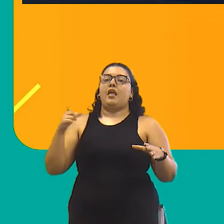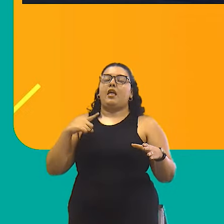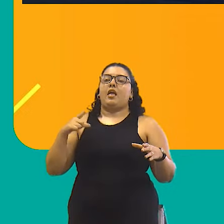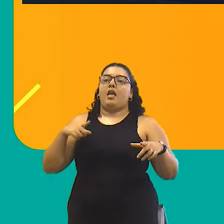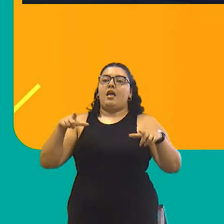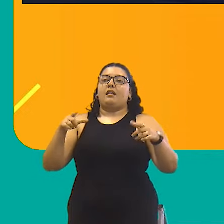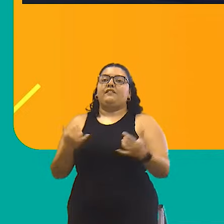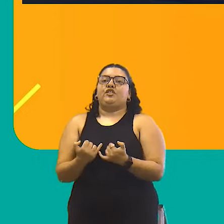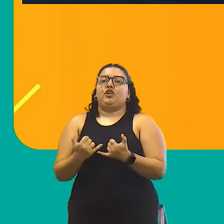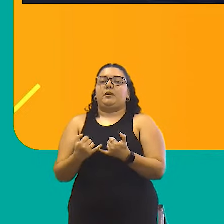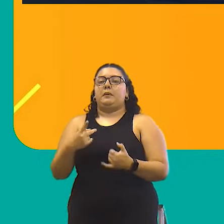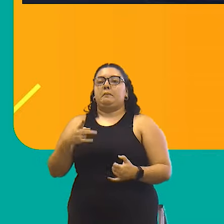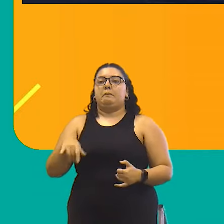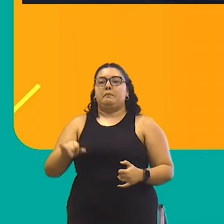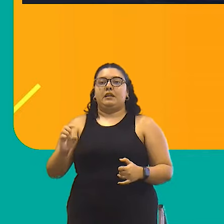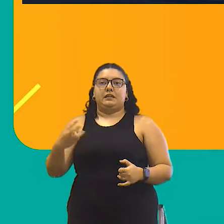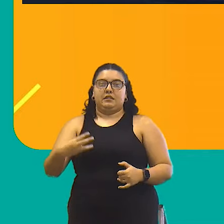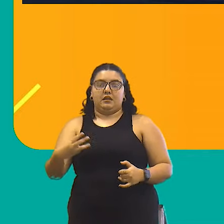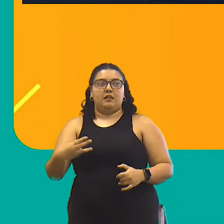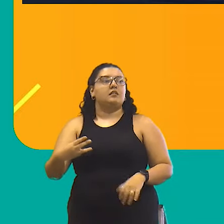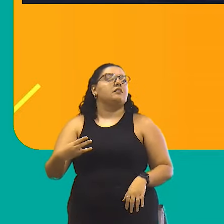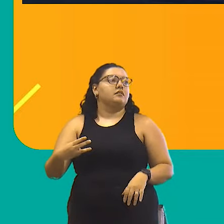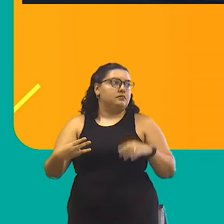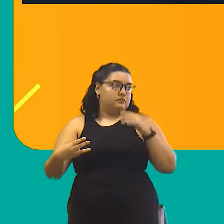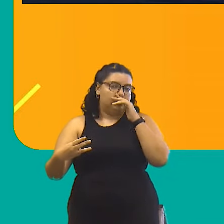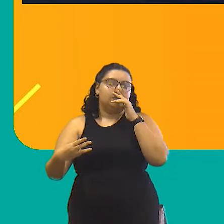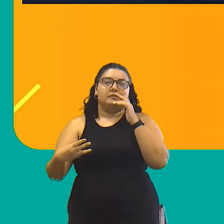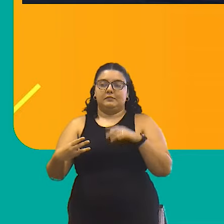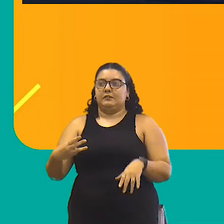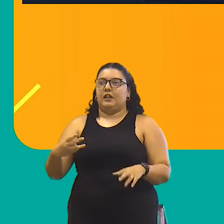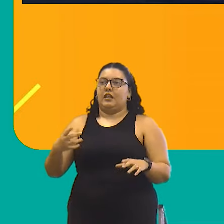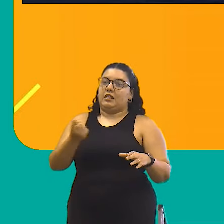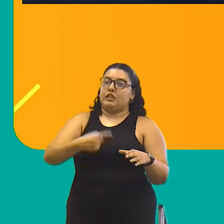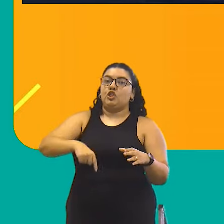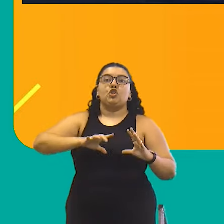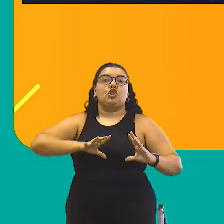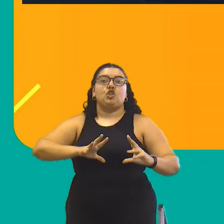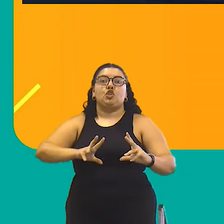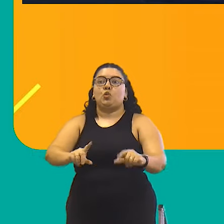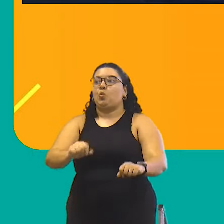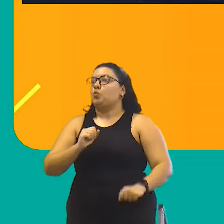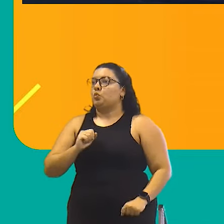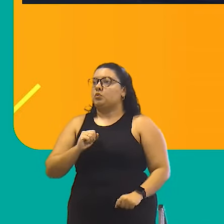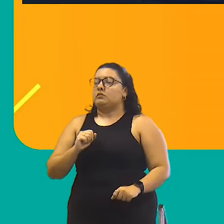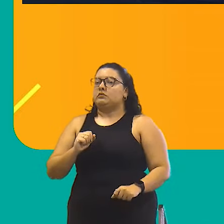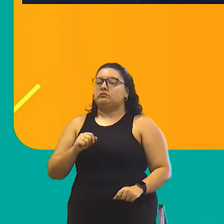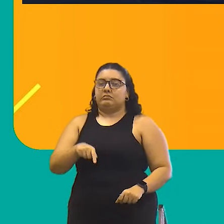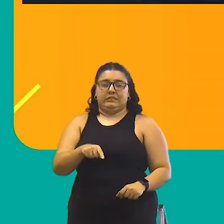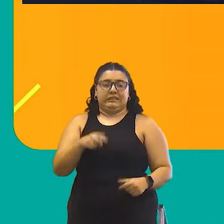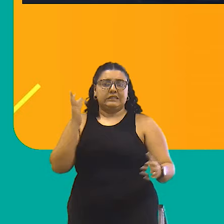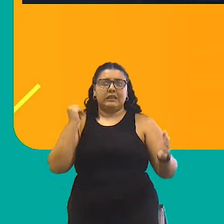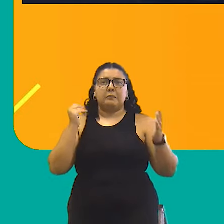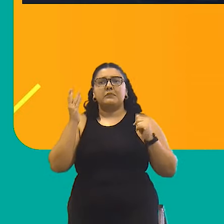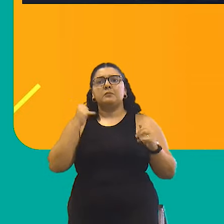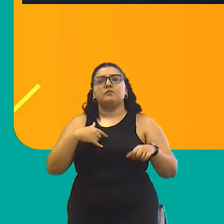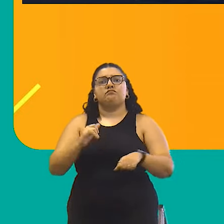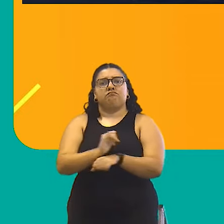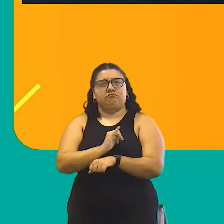3, você tinha um PlayStation 3, ele lia tudo. Blu-ray, DVD